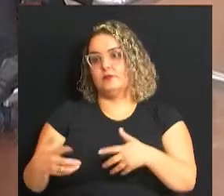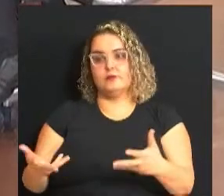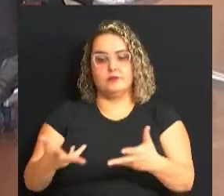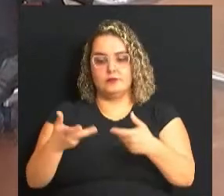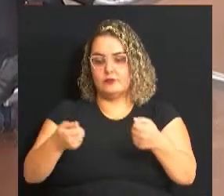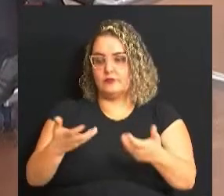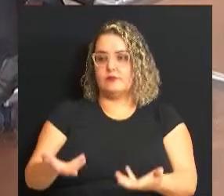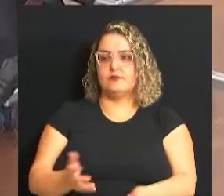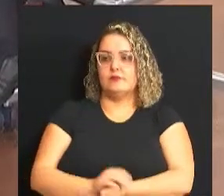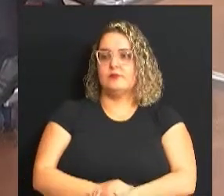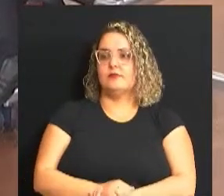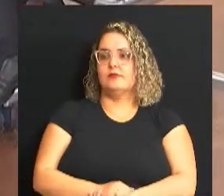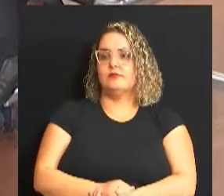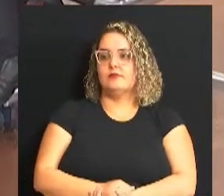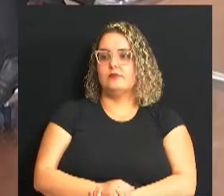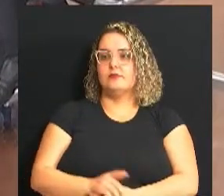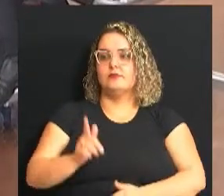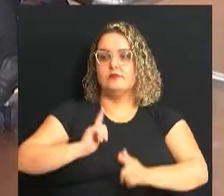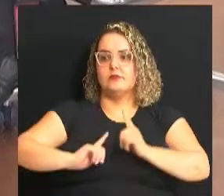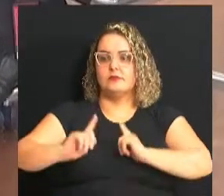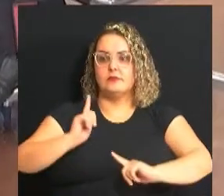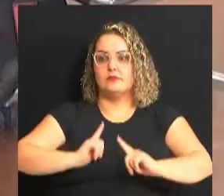forte, imprimiu uma gestão tão